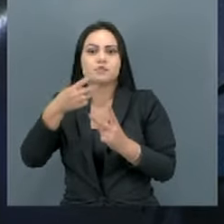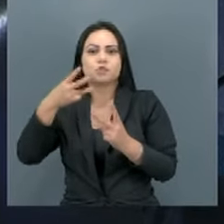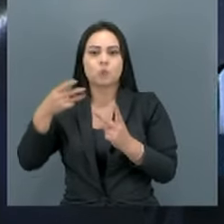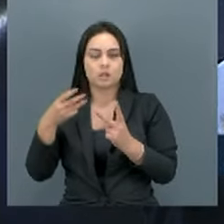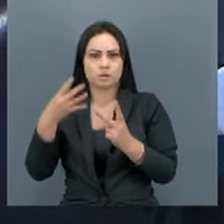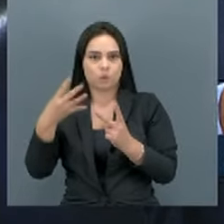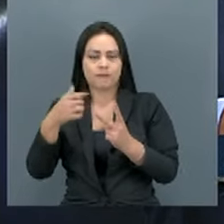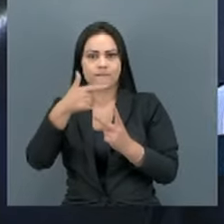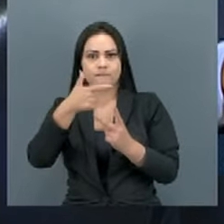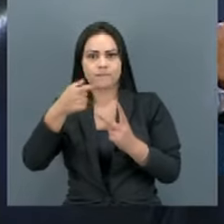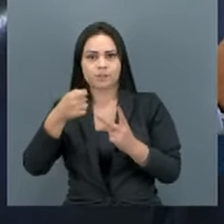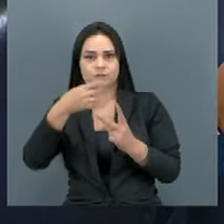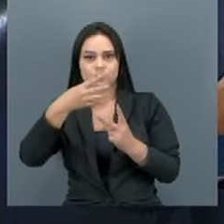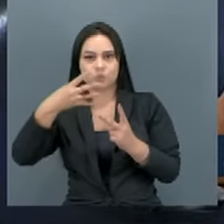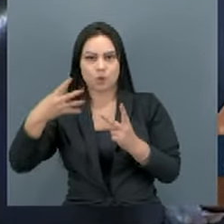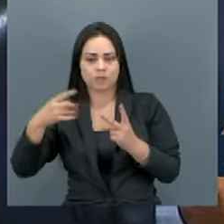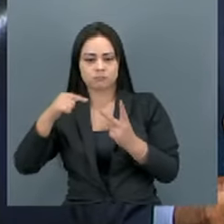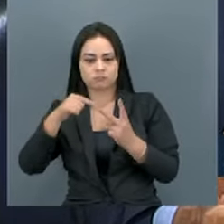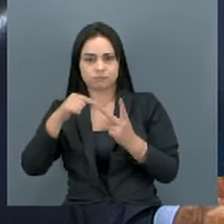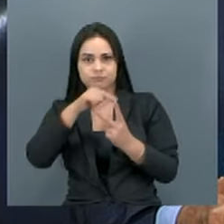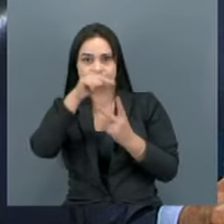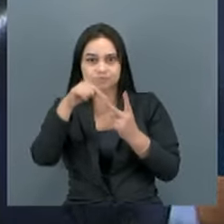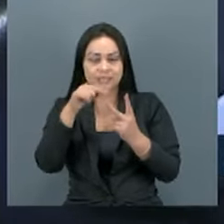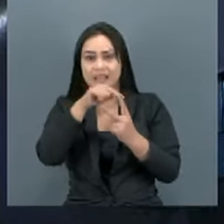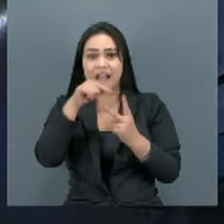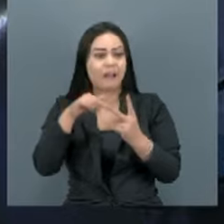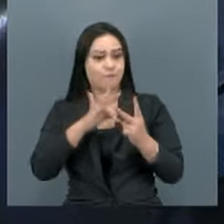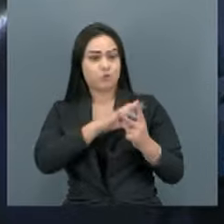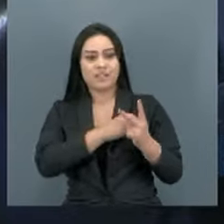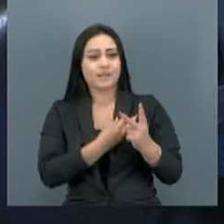um monte de tralha que nem isso a FUNAI entrega para eles.